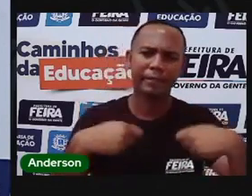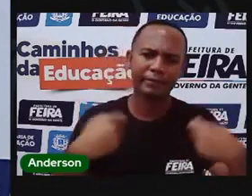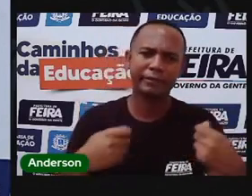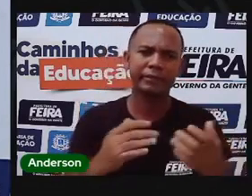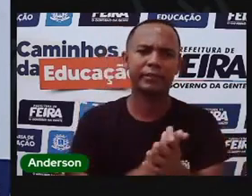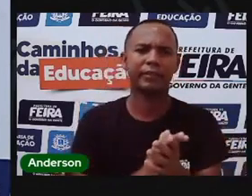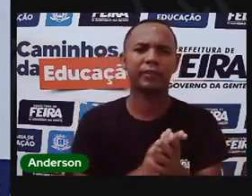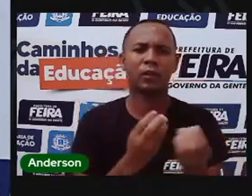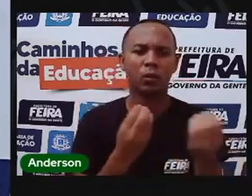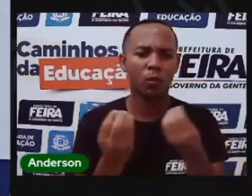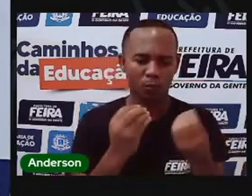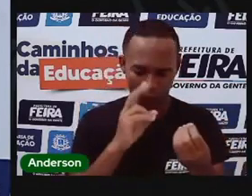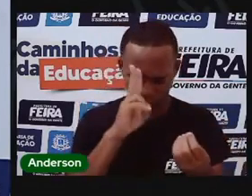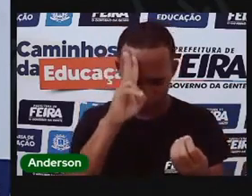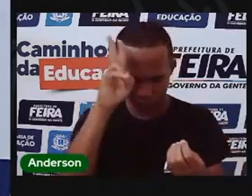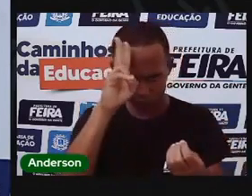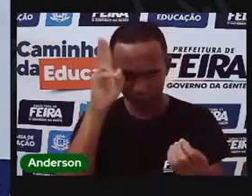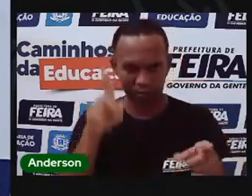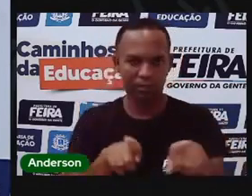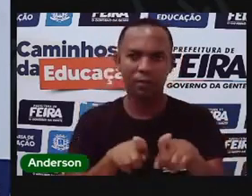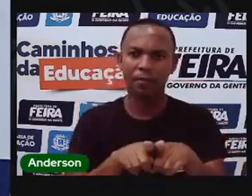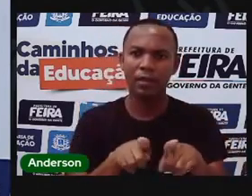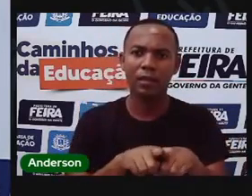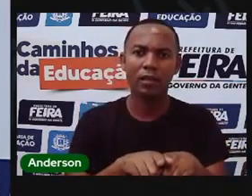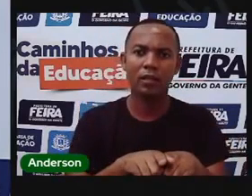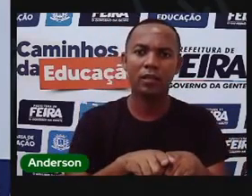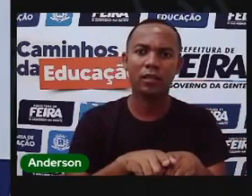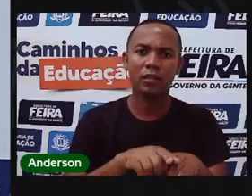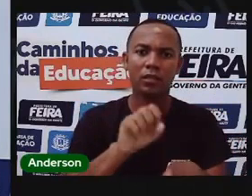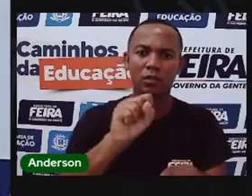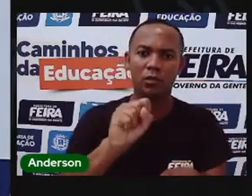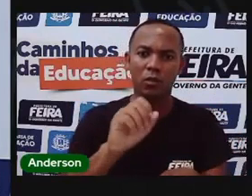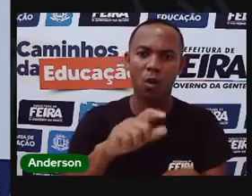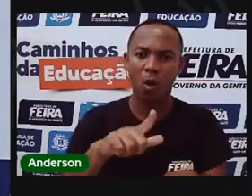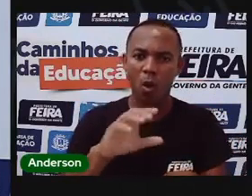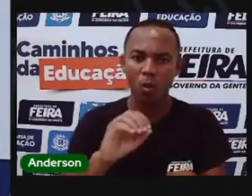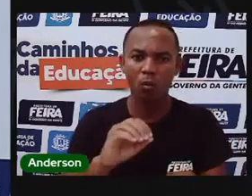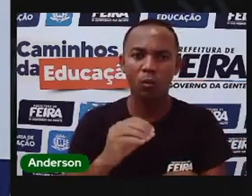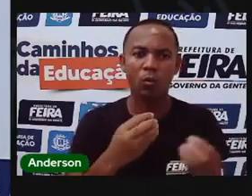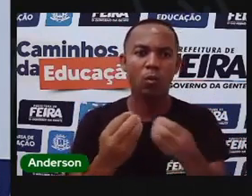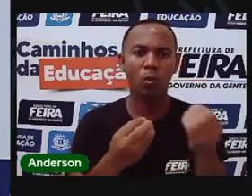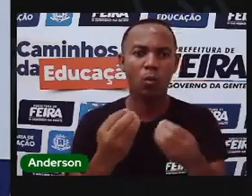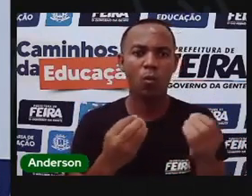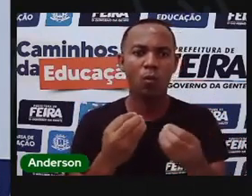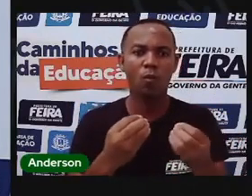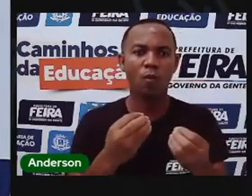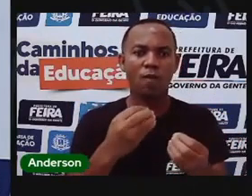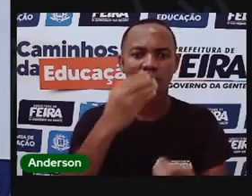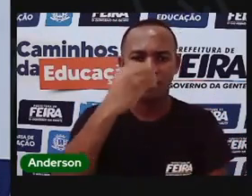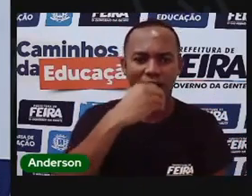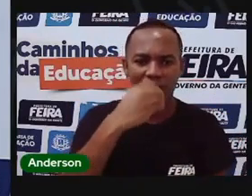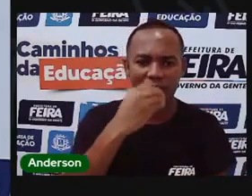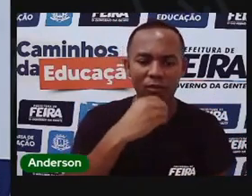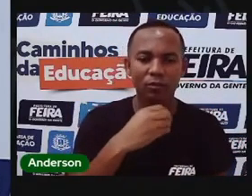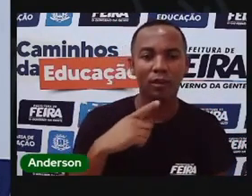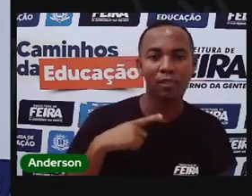como? Forte. A mesma coisa é o solo. Bom, aqui a Pró trouxe um solo pobre em nutrientes, tá? E